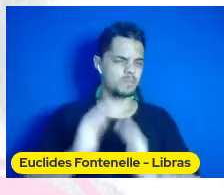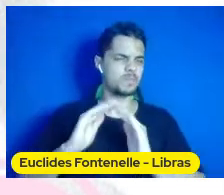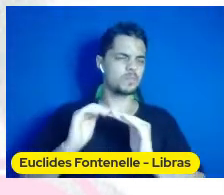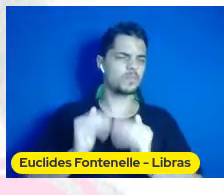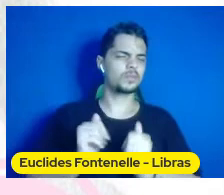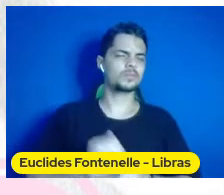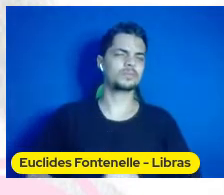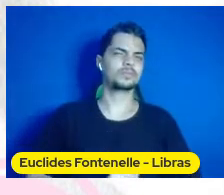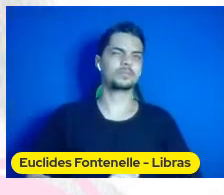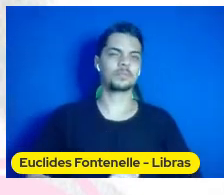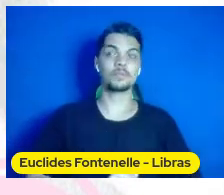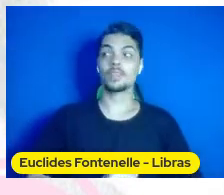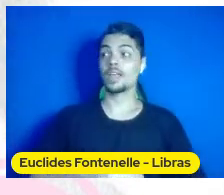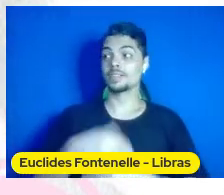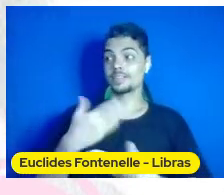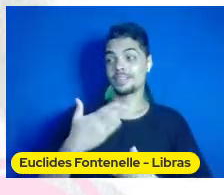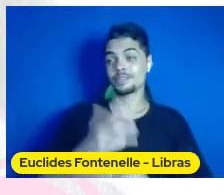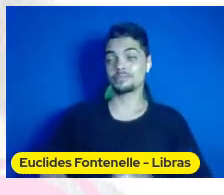A gente...